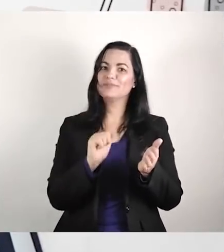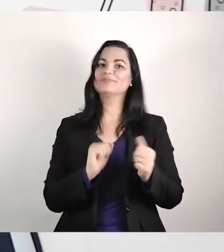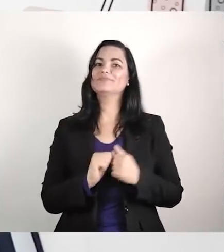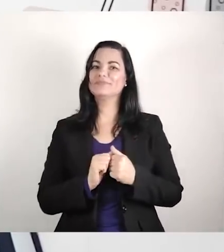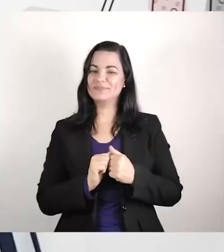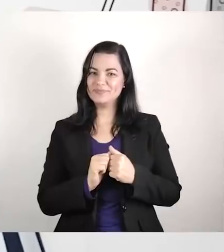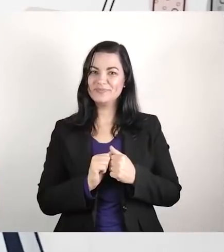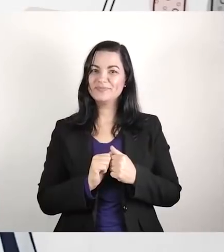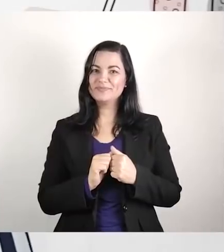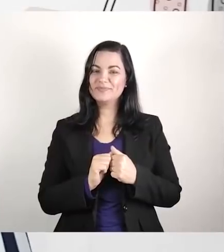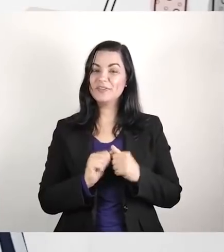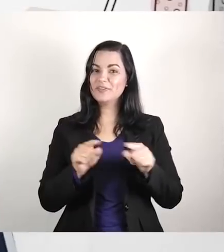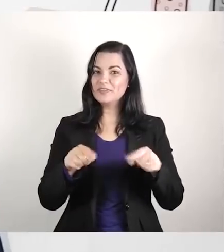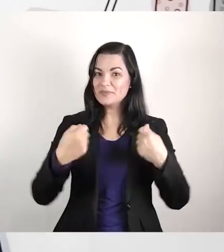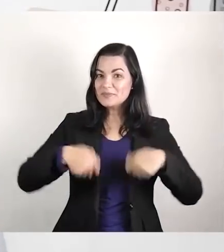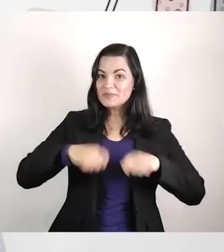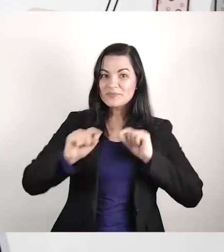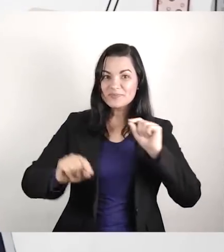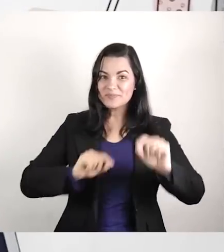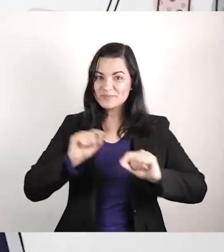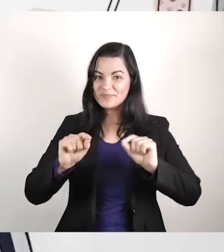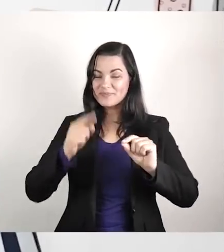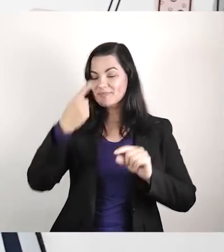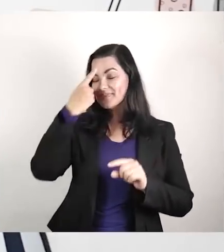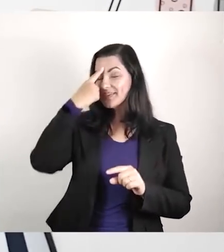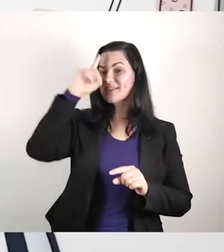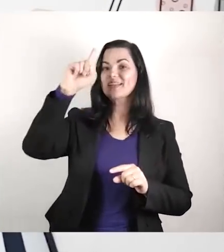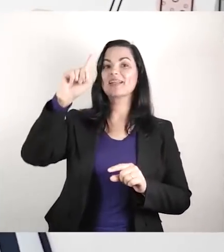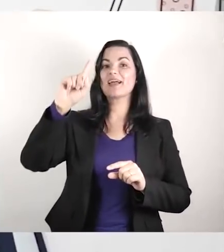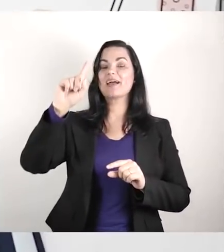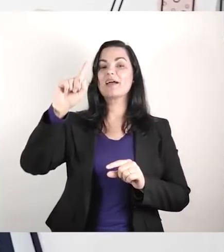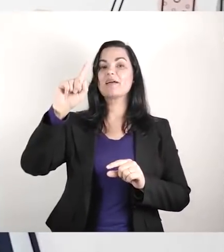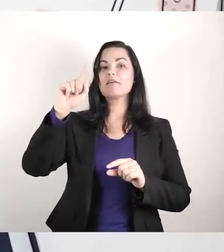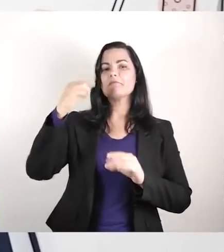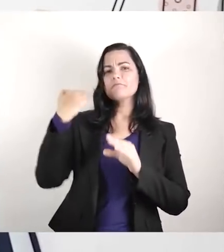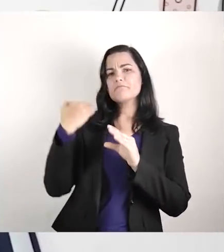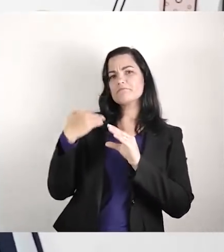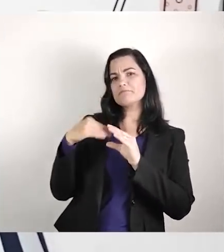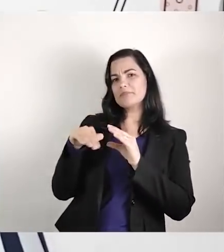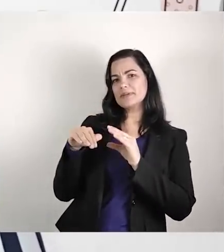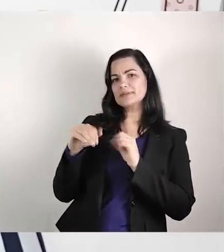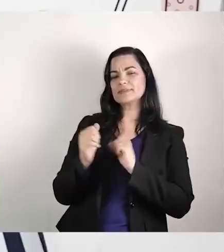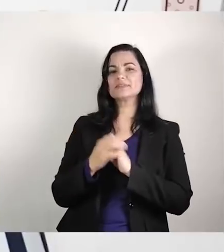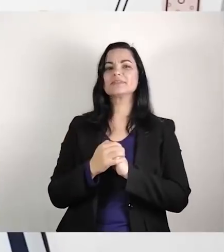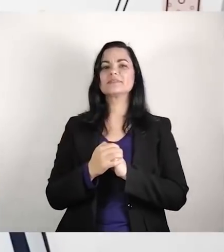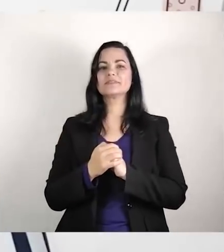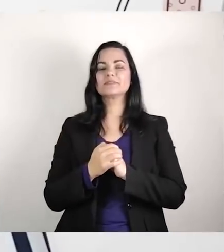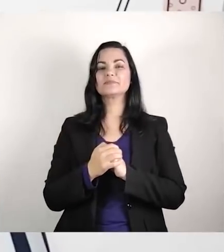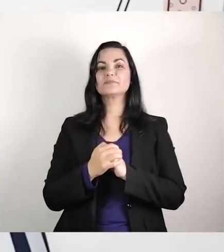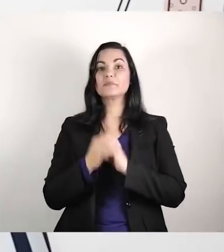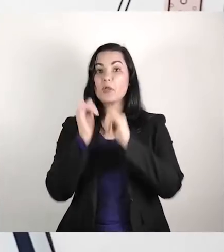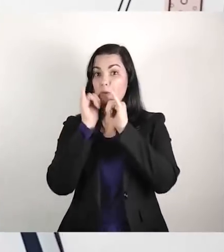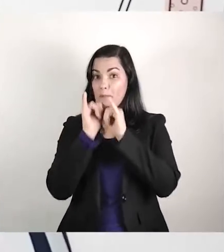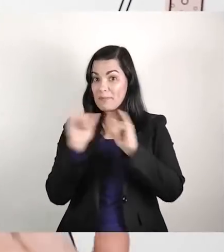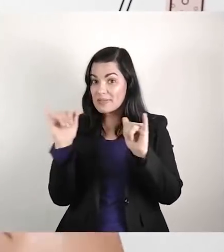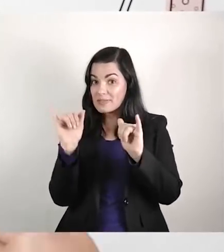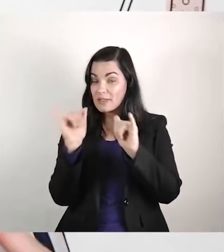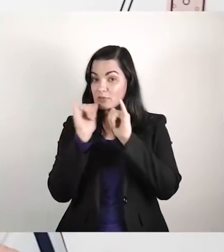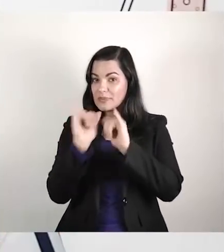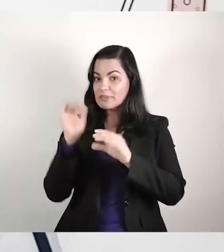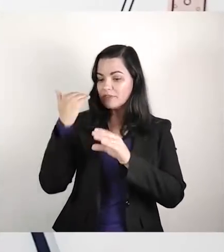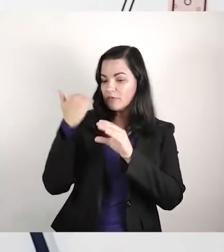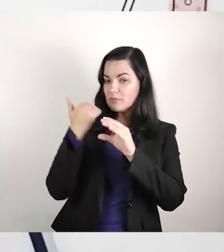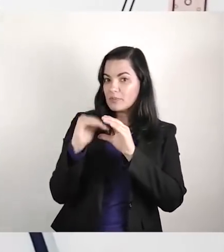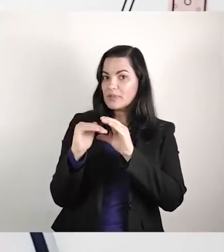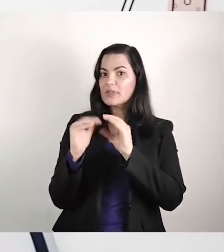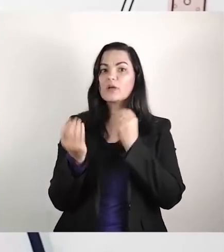mais. Você vai precisar criar uma mensagem para um morador do futuro, mas um